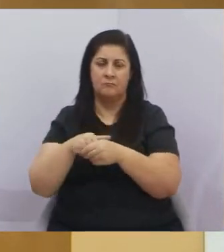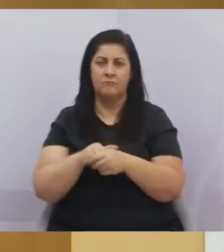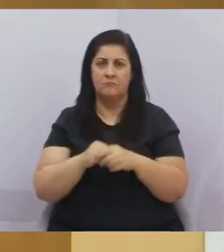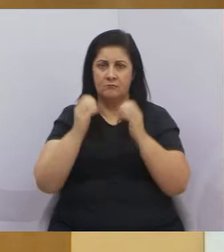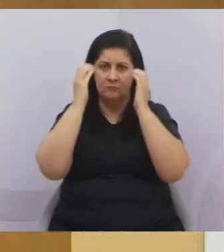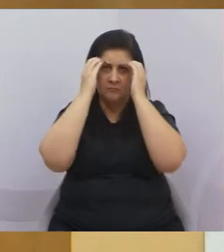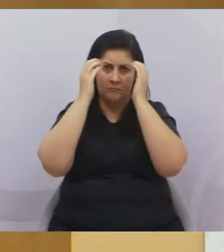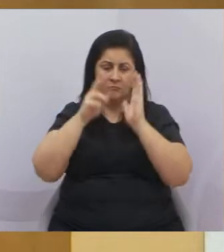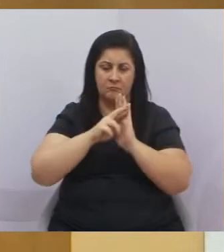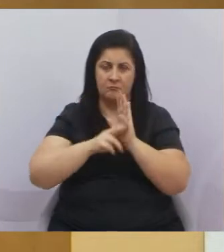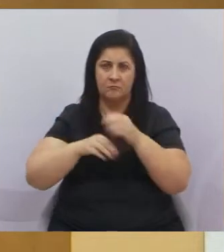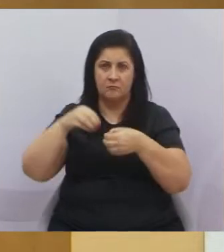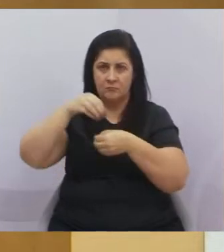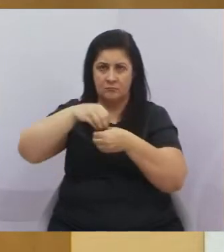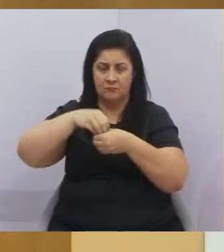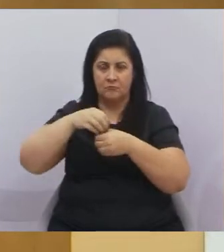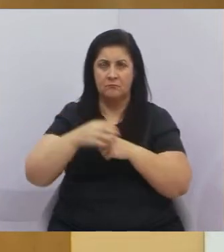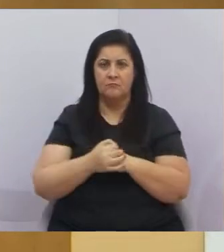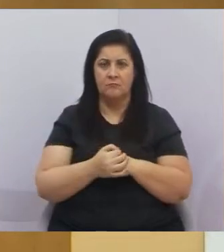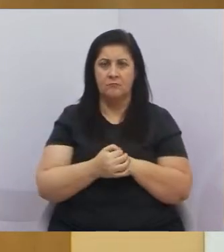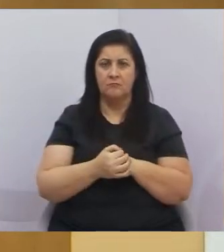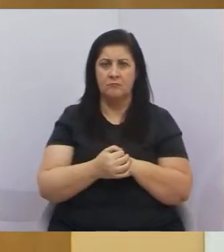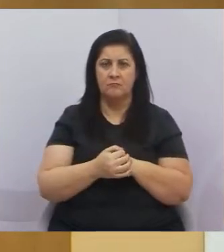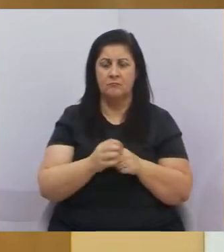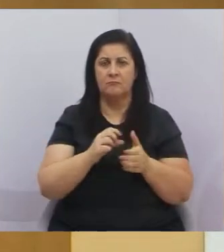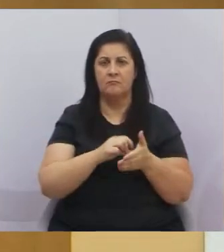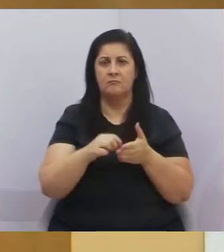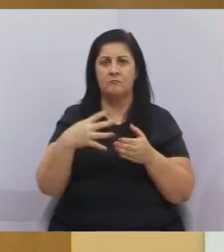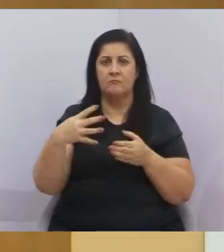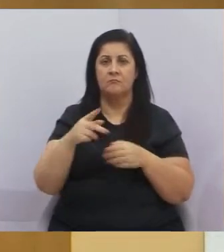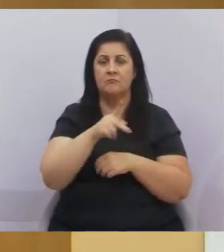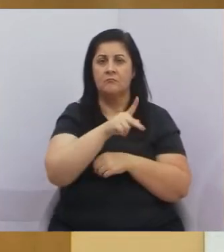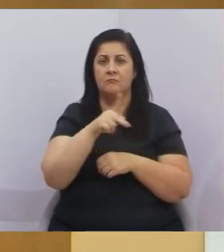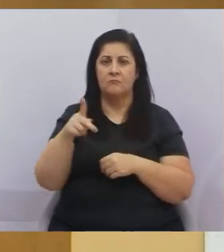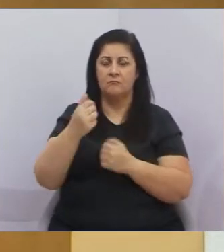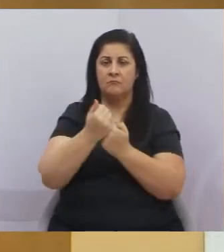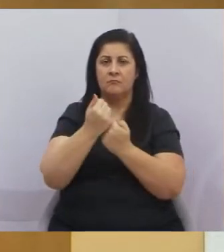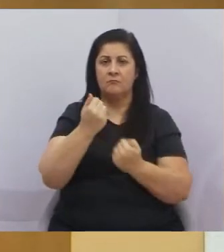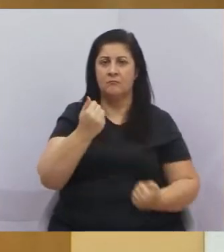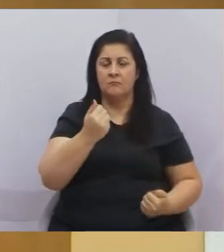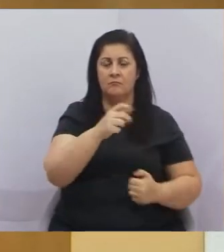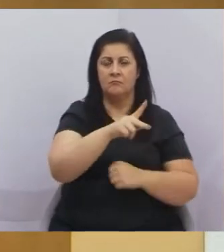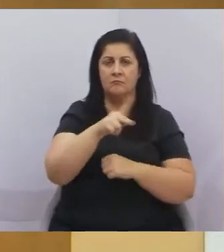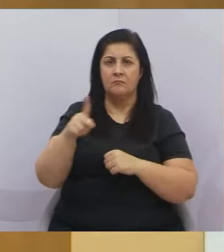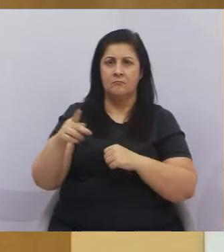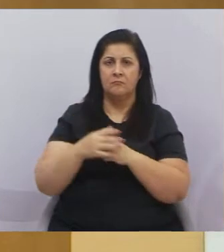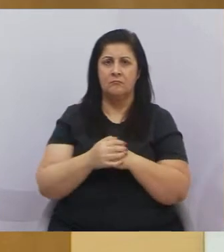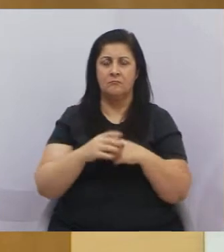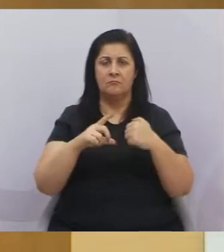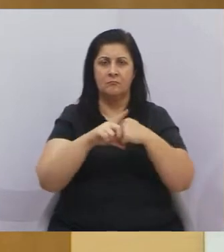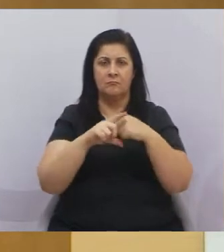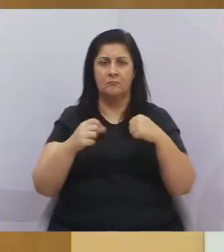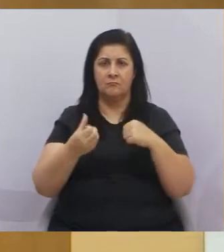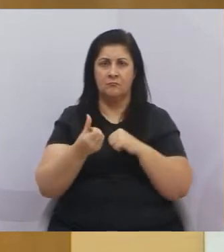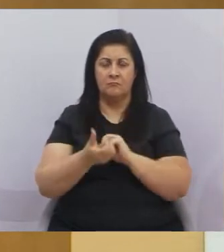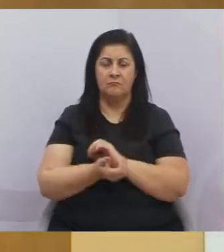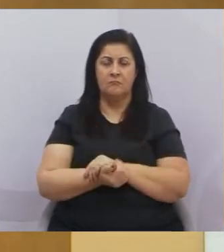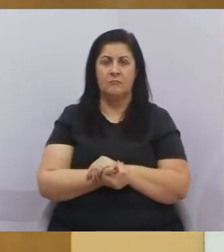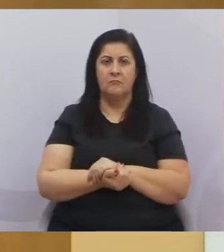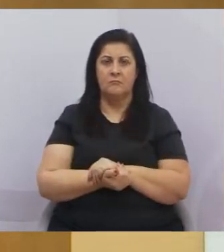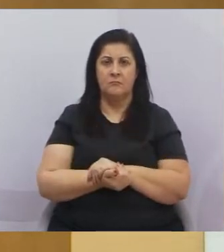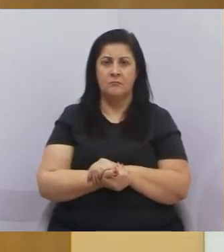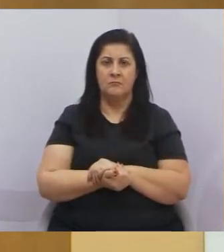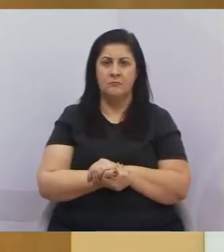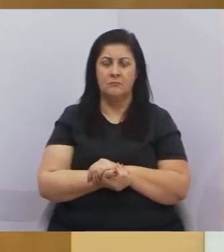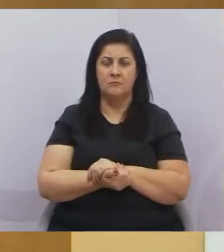regimento interno. Capítulo 4º. Da Presidência e Vice-Presidência. Artigo 6º. A presidência